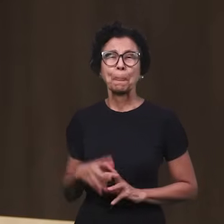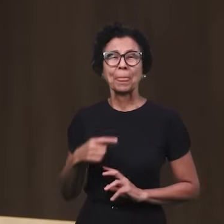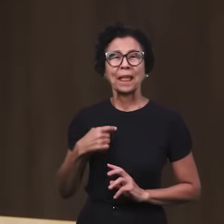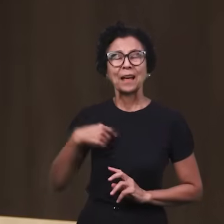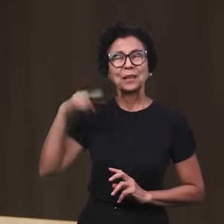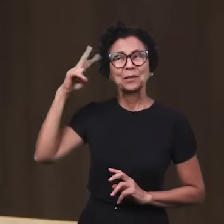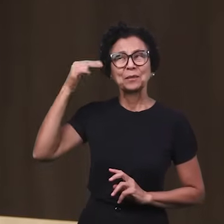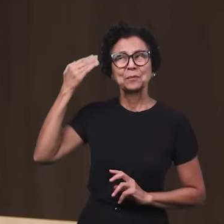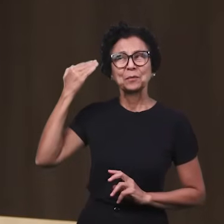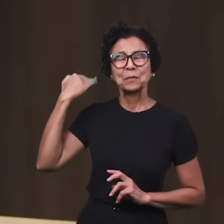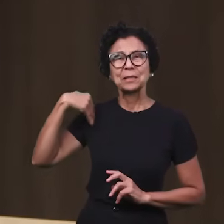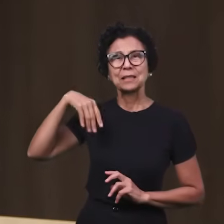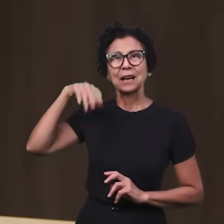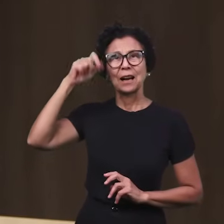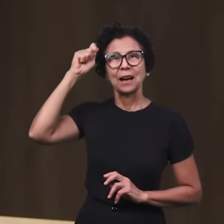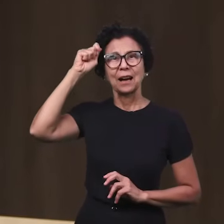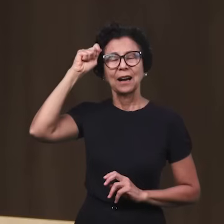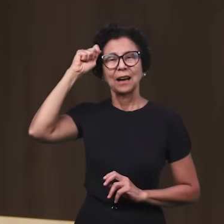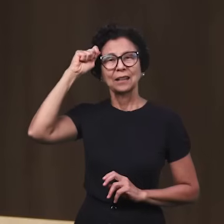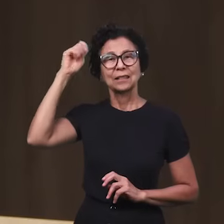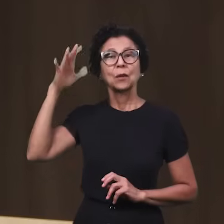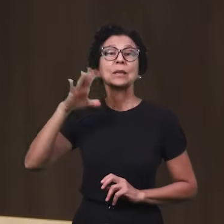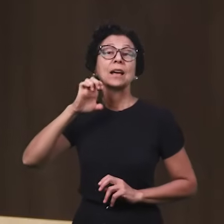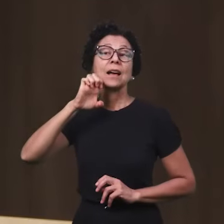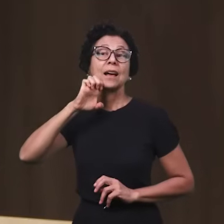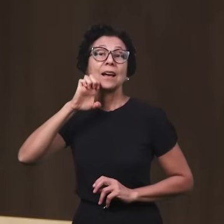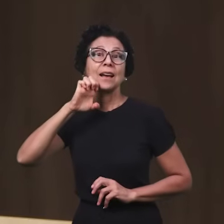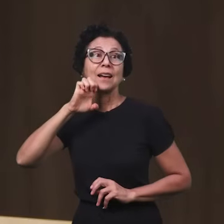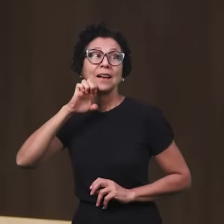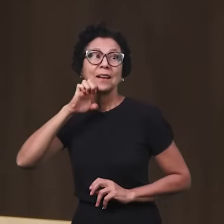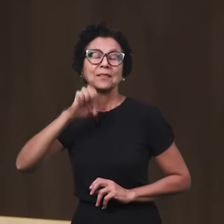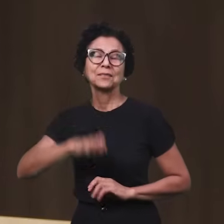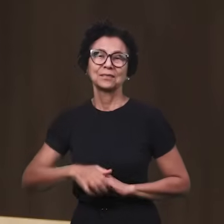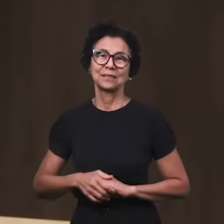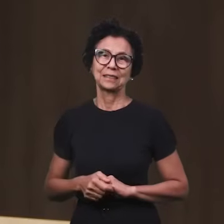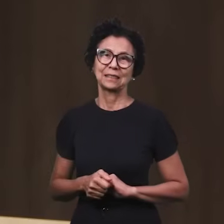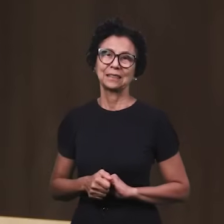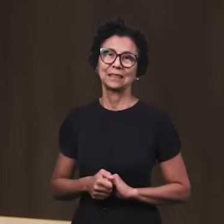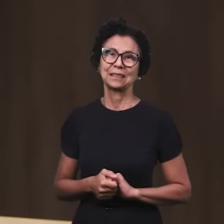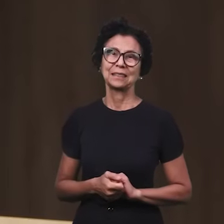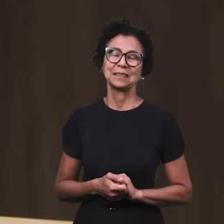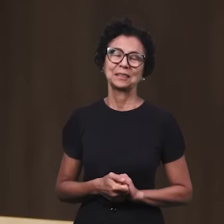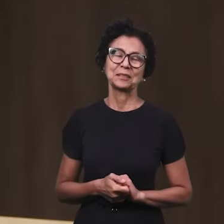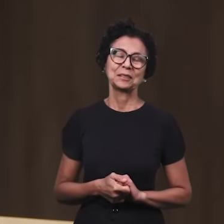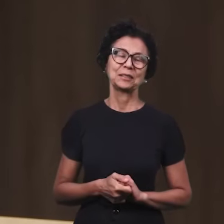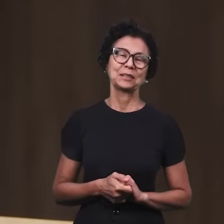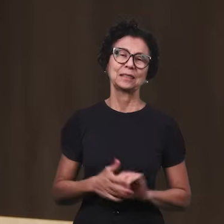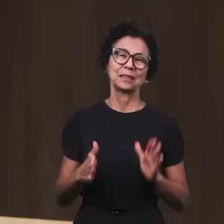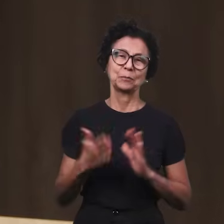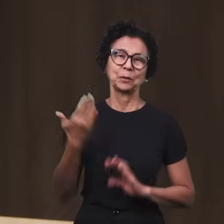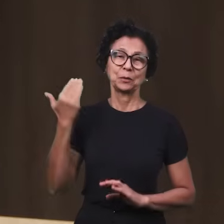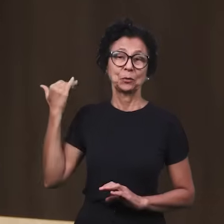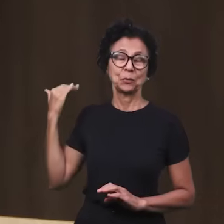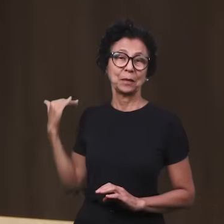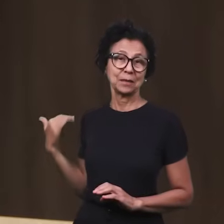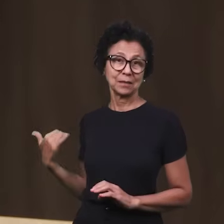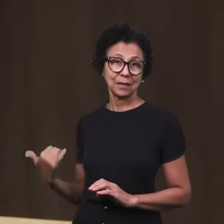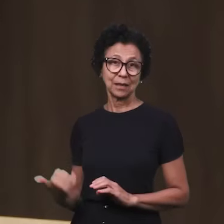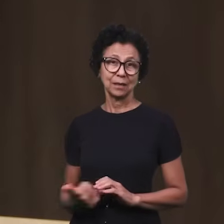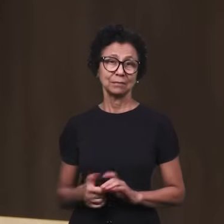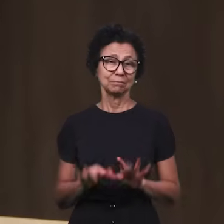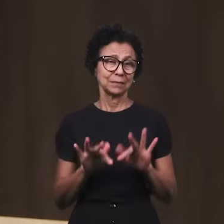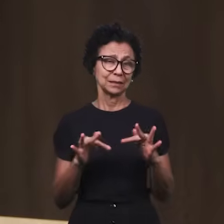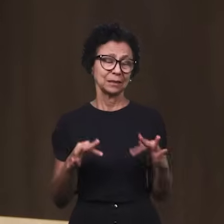sobre a questão da visão, né? Do desejo ali. E hoje nós vivemos em uma sociedade que preza